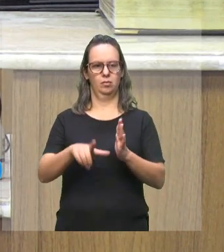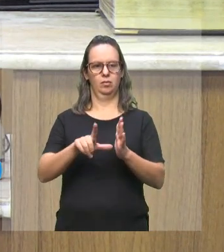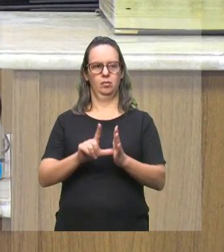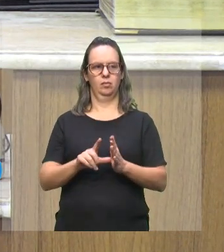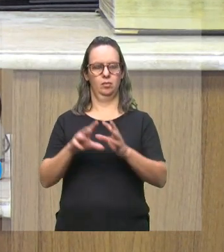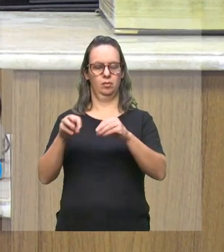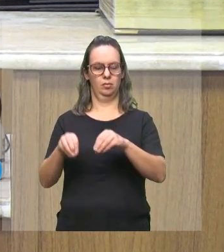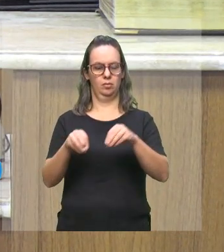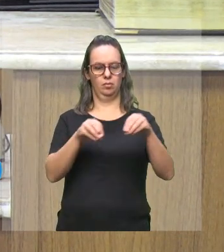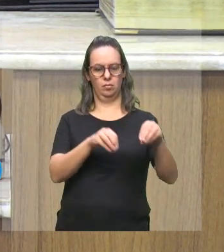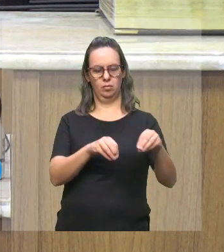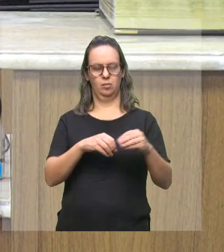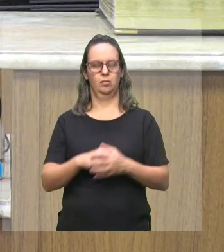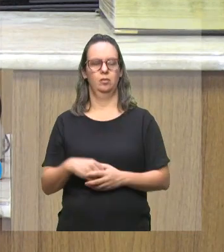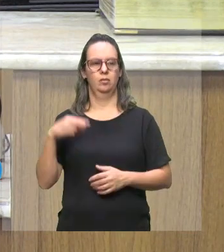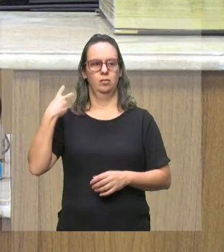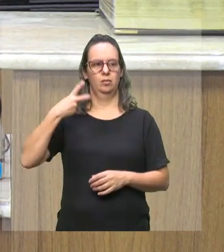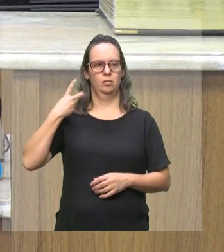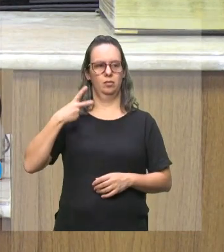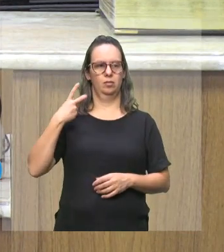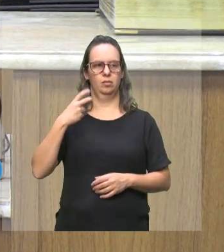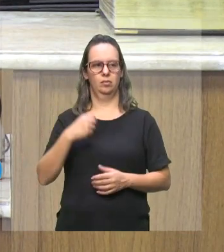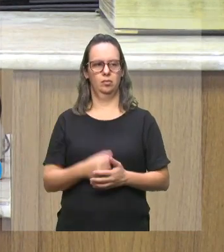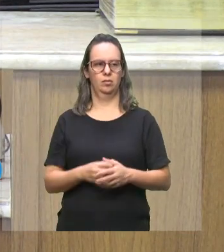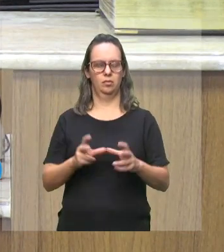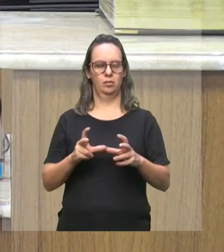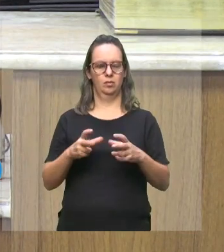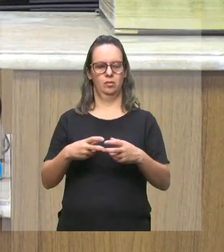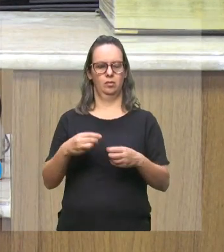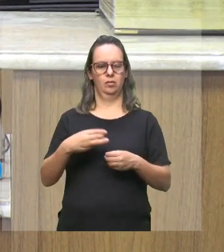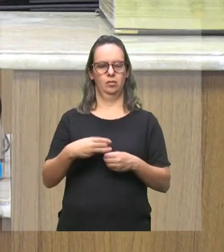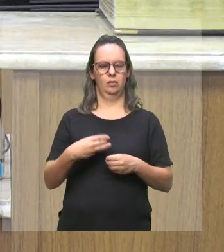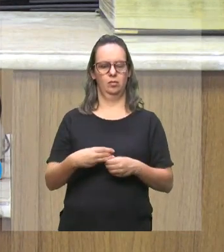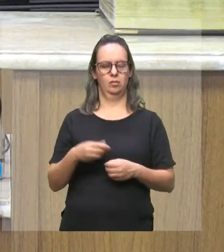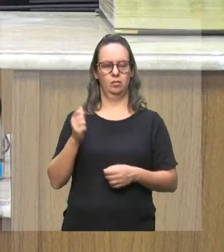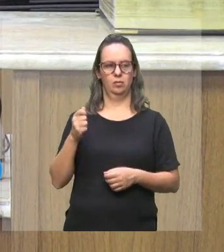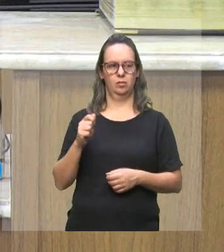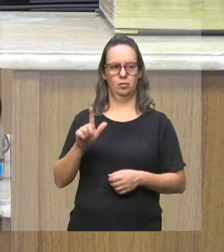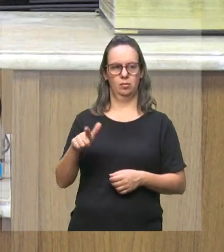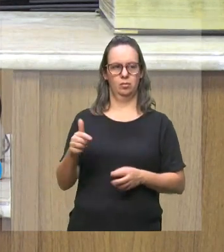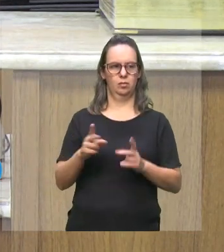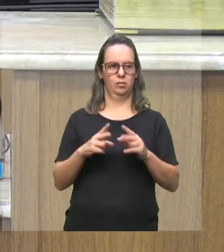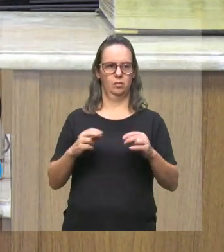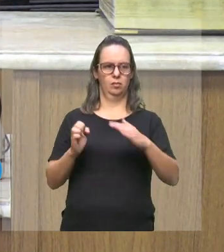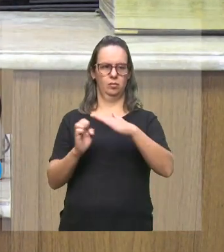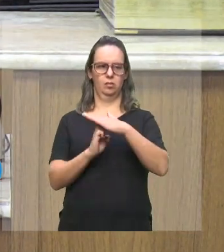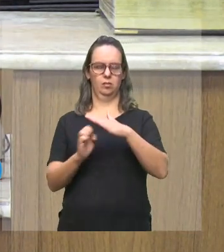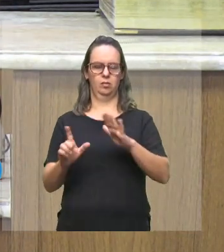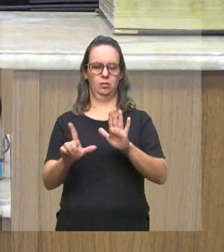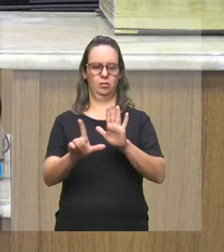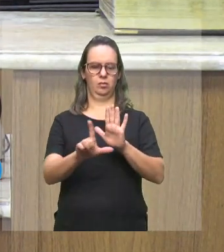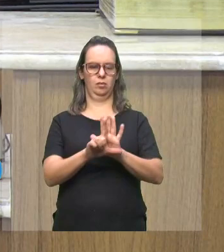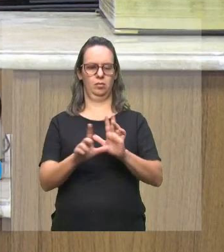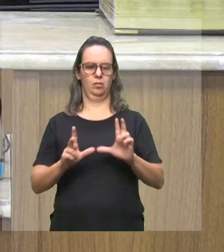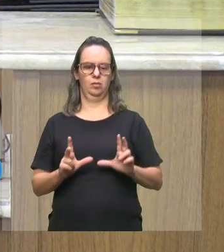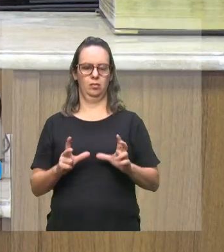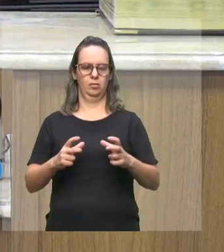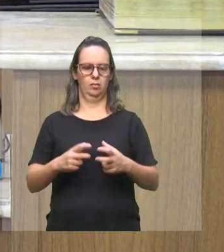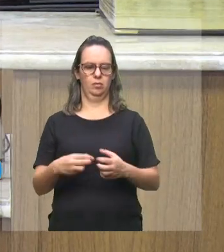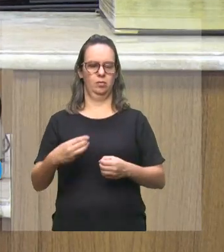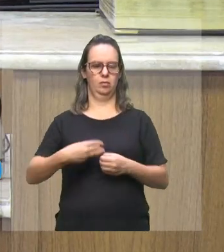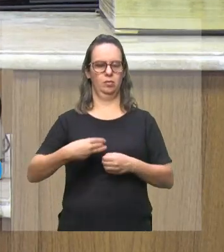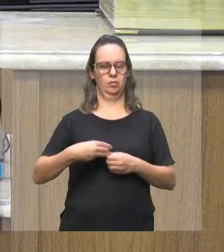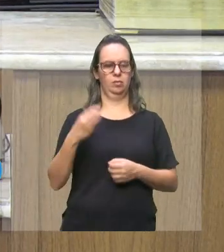dos vereadores da Câmara Municipal de Assis e da outras providências. Departamento Legislativo da Câmara Municipal de